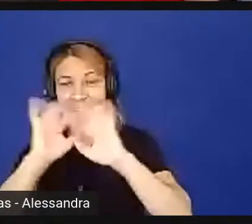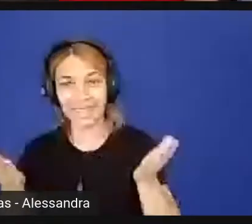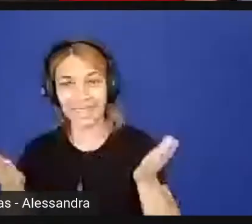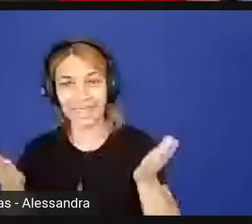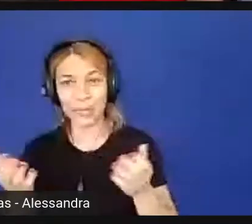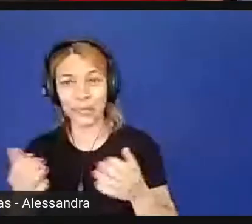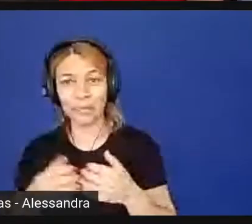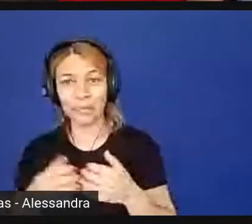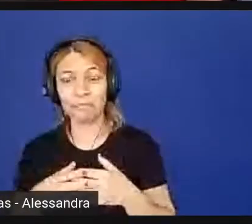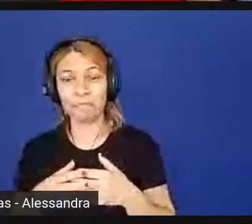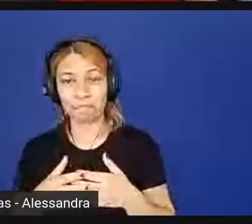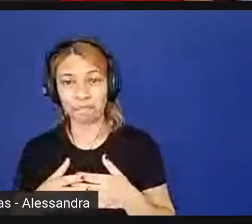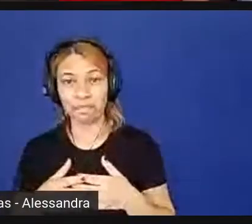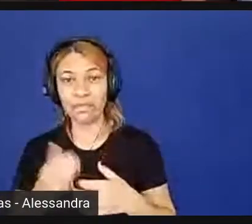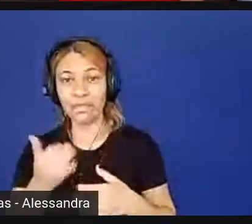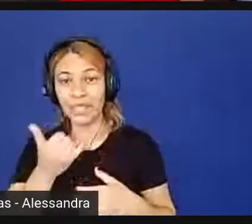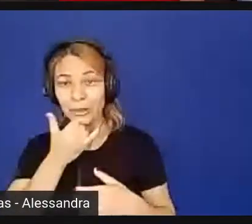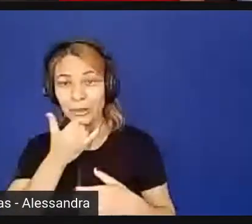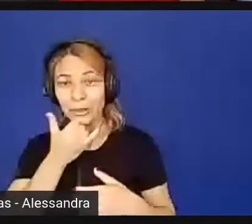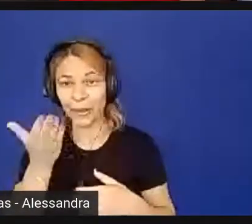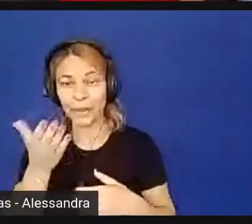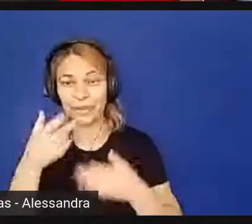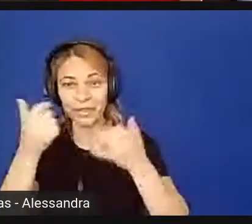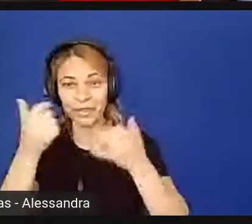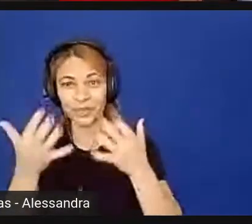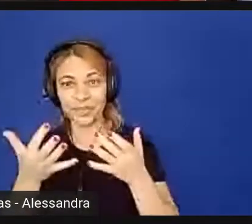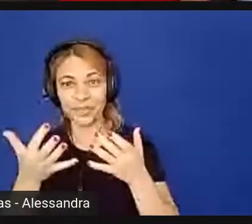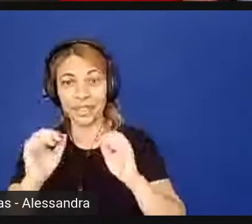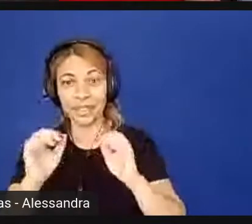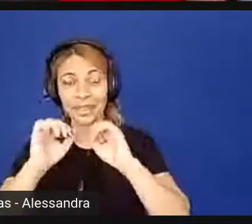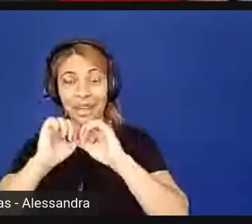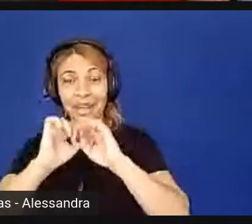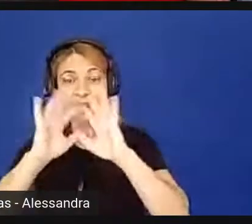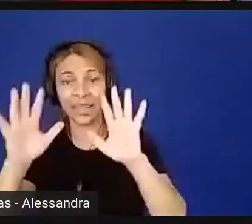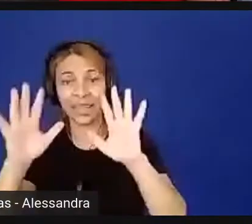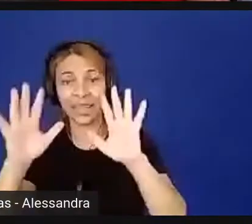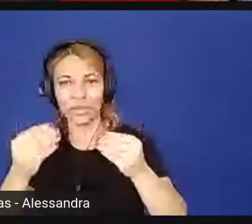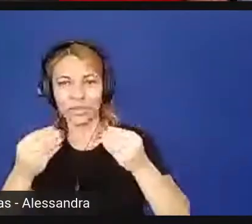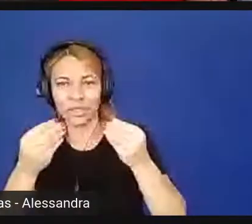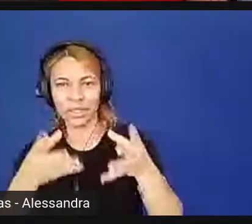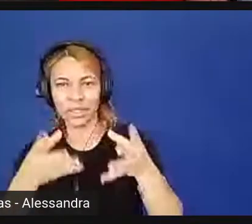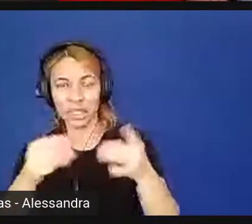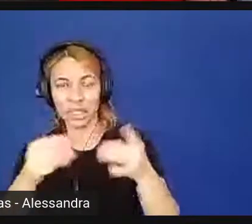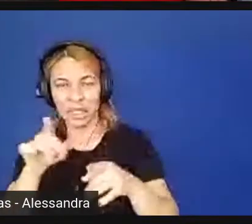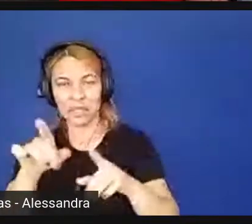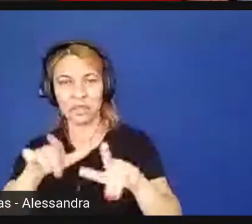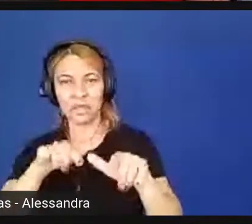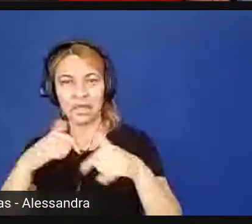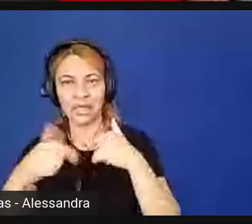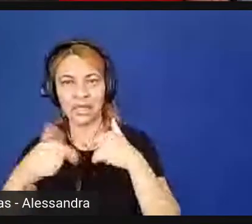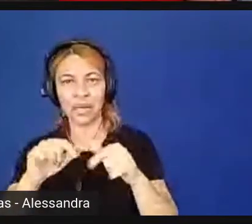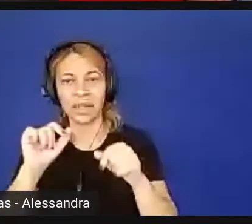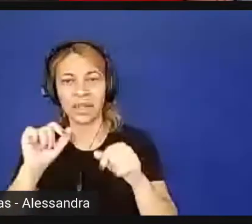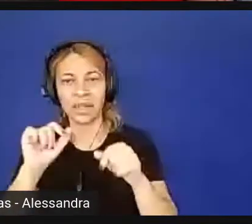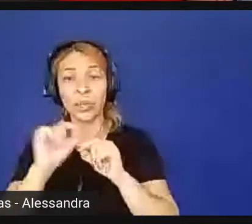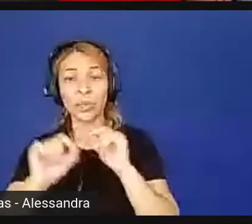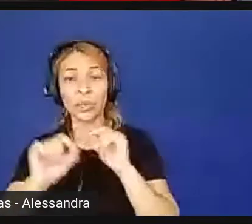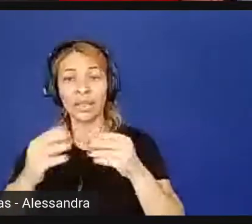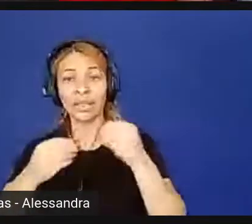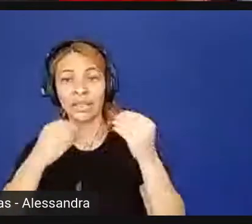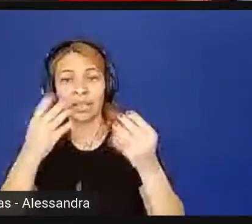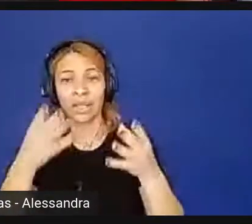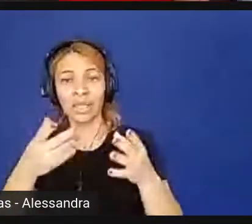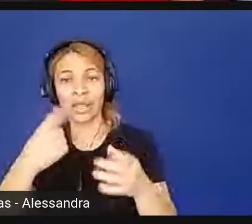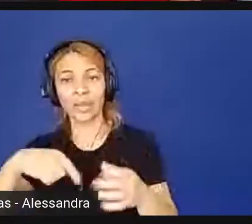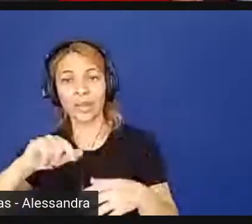assim, a clareza do que você entrega, eu trabalho num órgão. Para que meu órgão serve? O que ele vai entregar? O que a gente prometeu para o ano